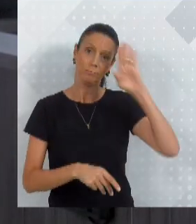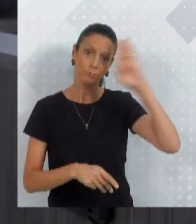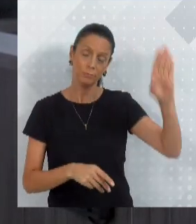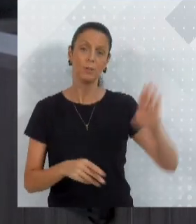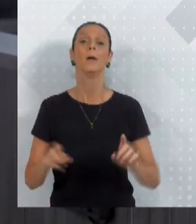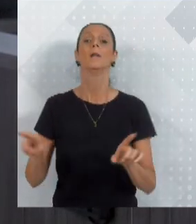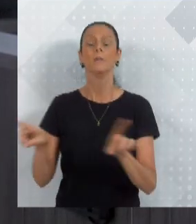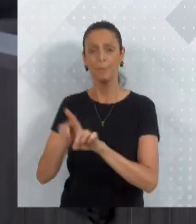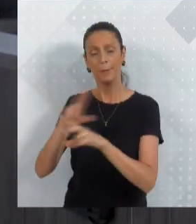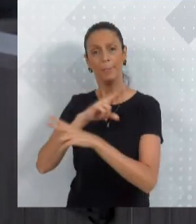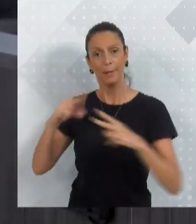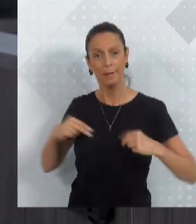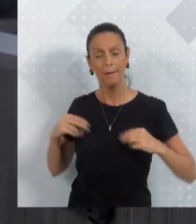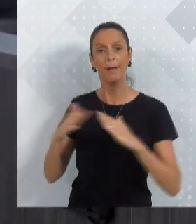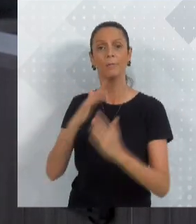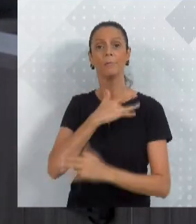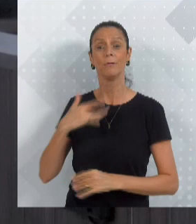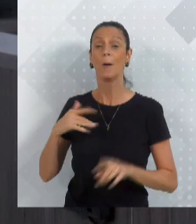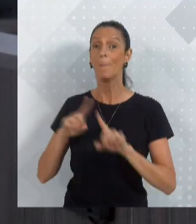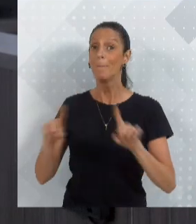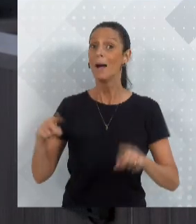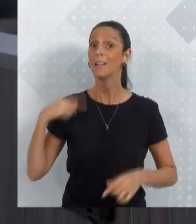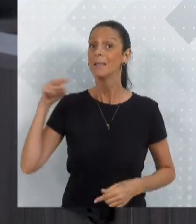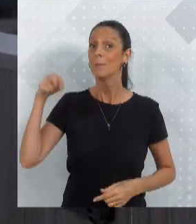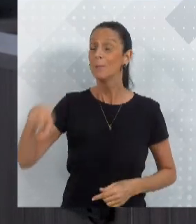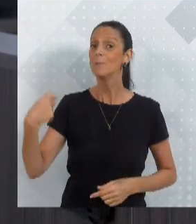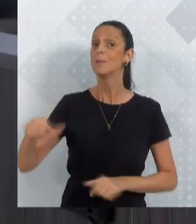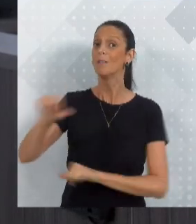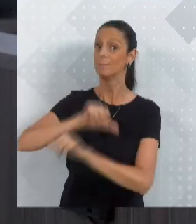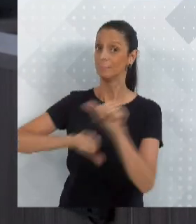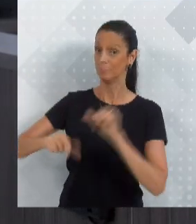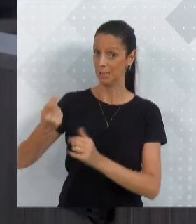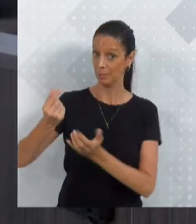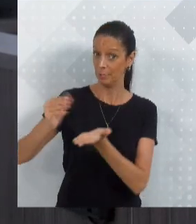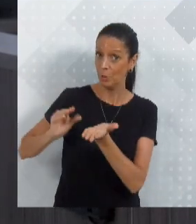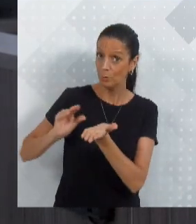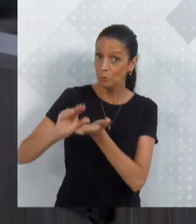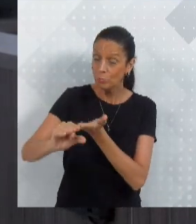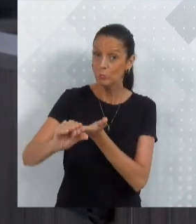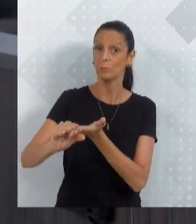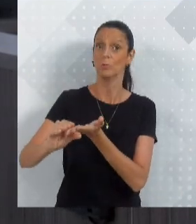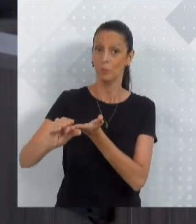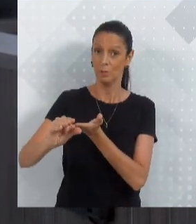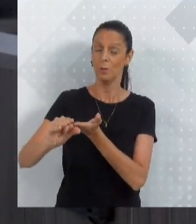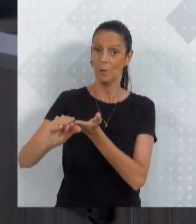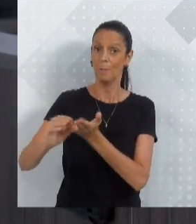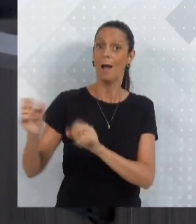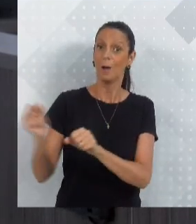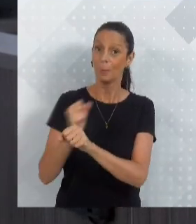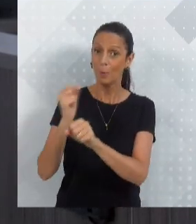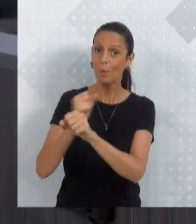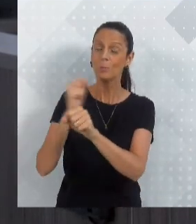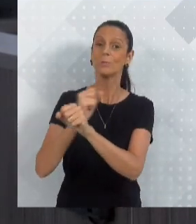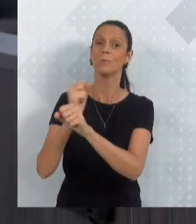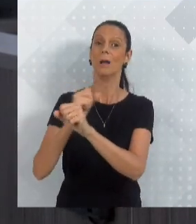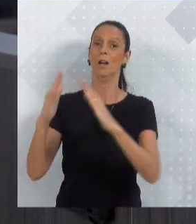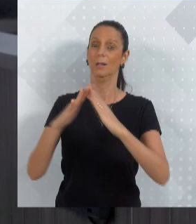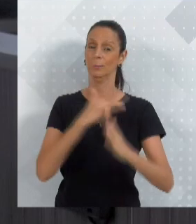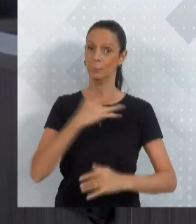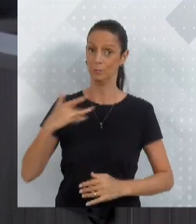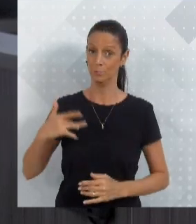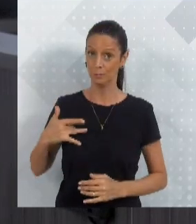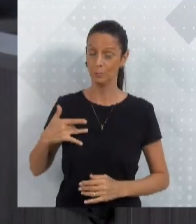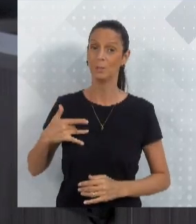mas ela precisa fazer essa alteração. Hoje o recurso destinado para a construção da unidade de saúde